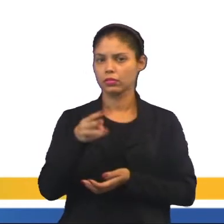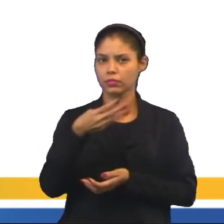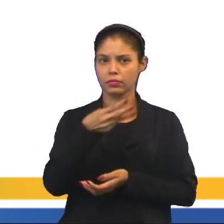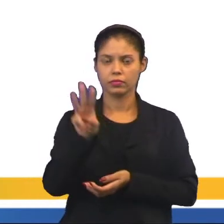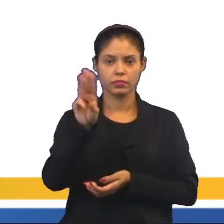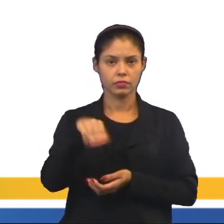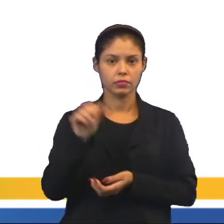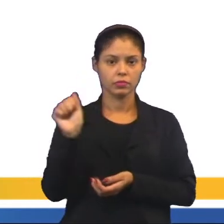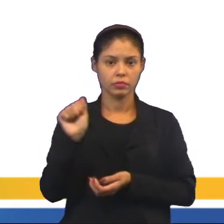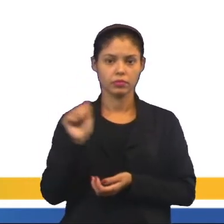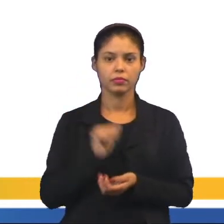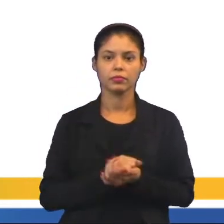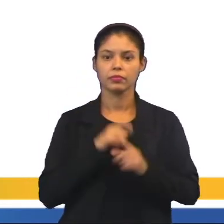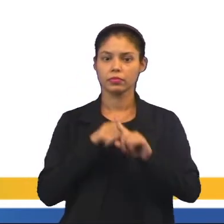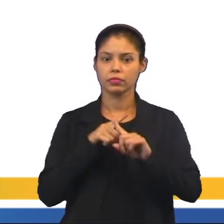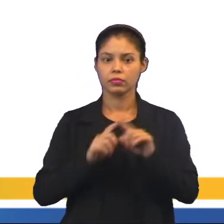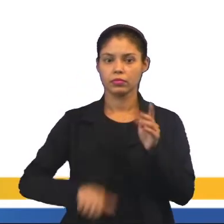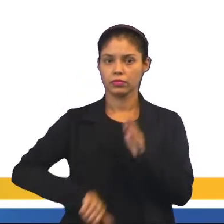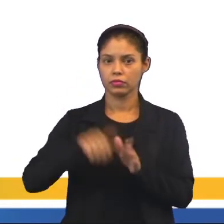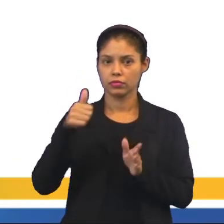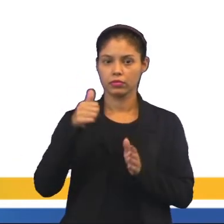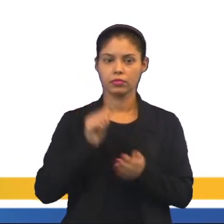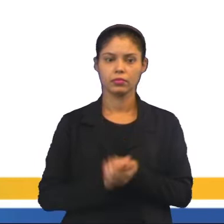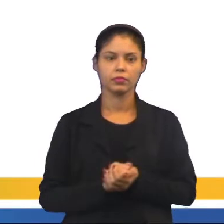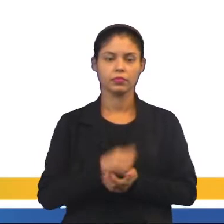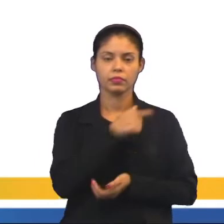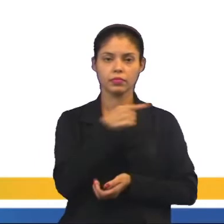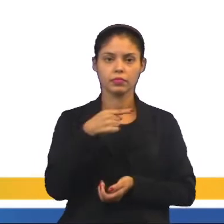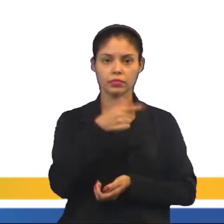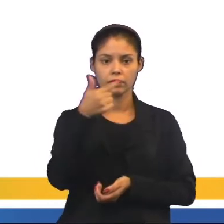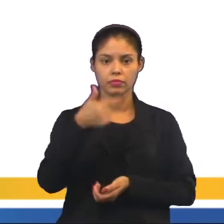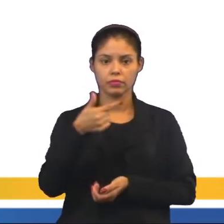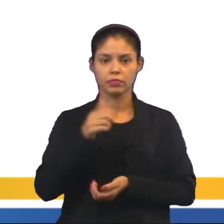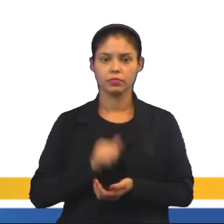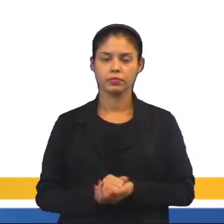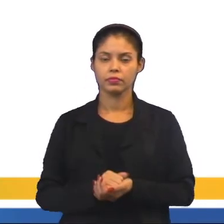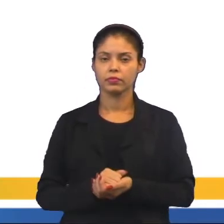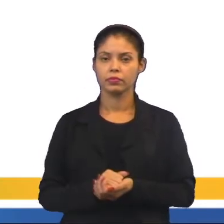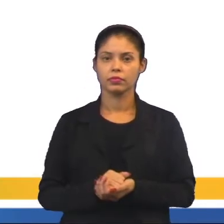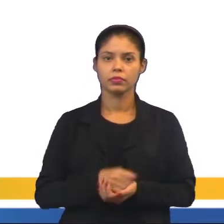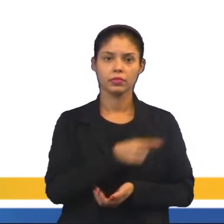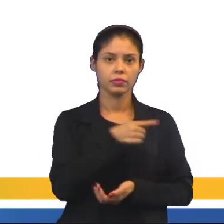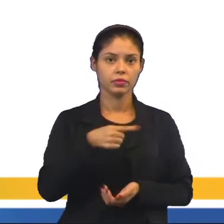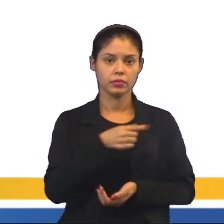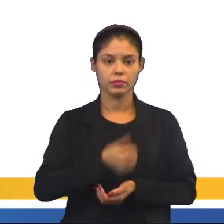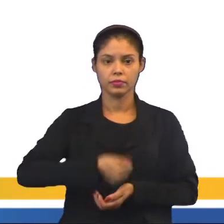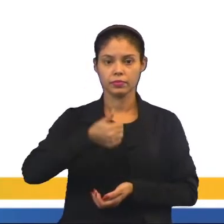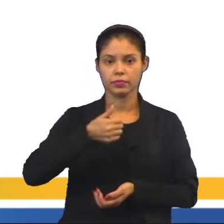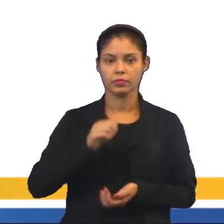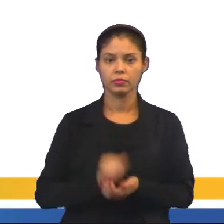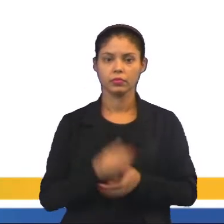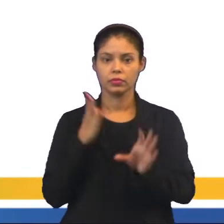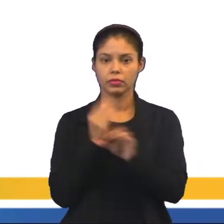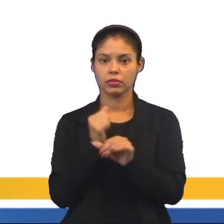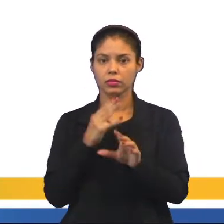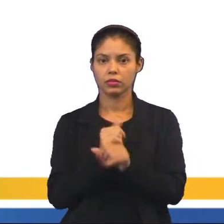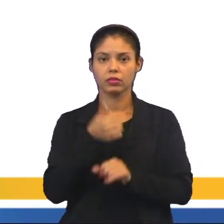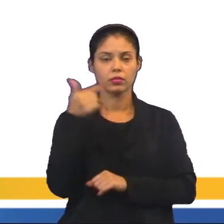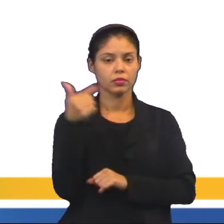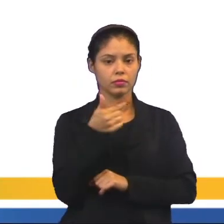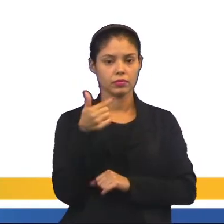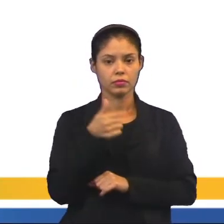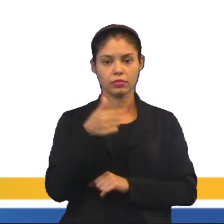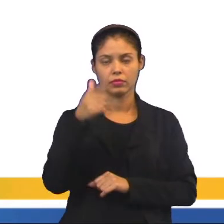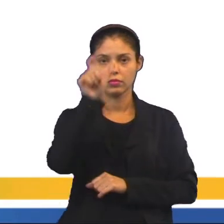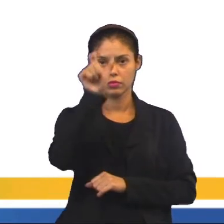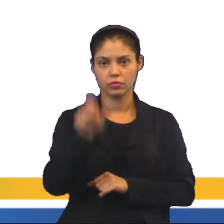A, multiplicando a primeira linha por menos 2. A primeira linha, tá? E somamos o resultado